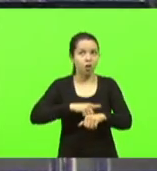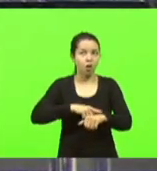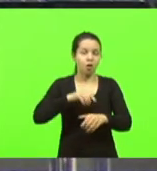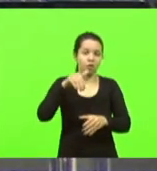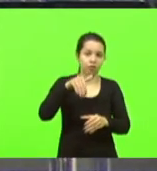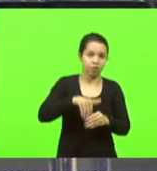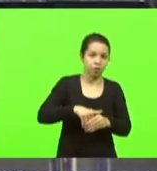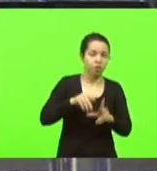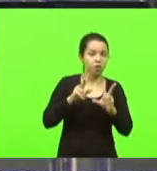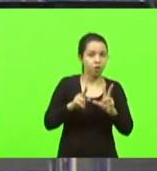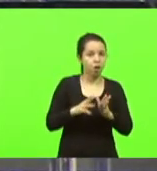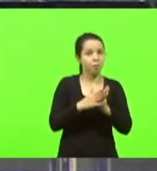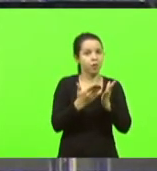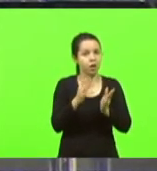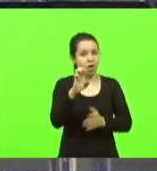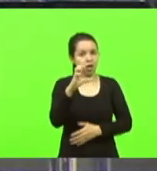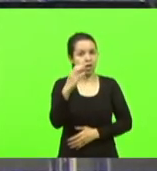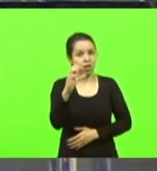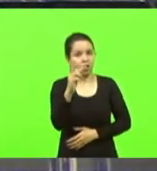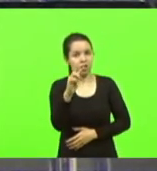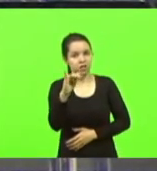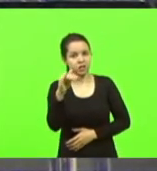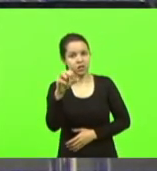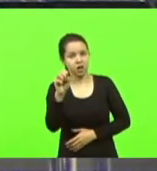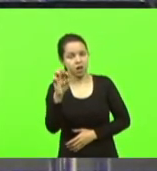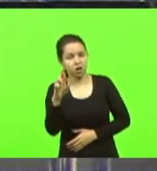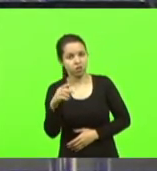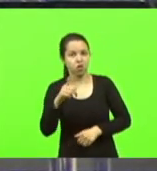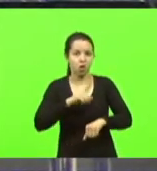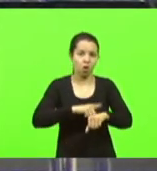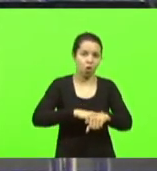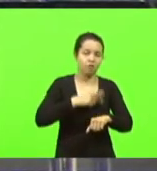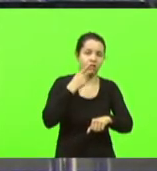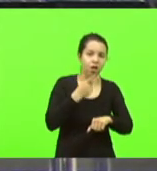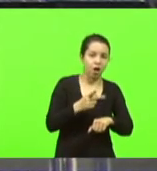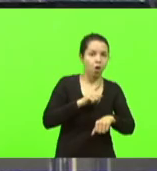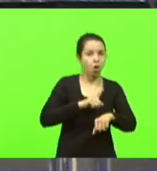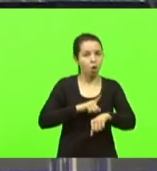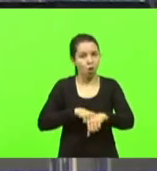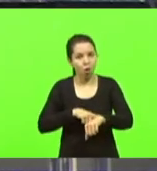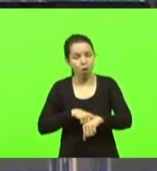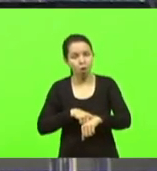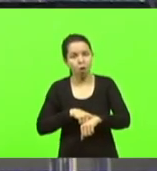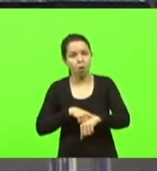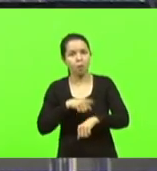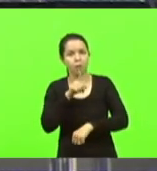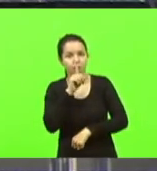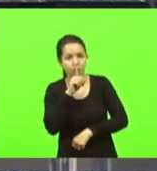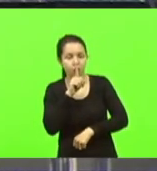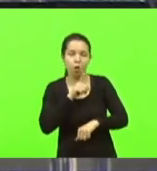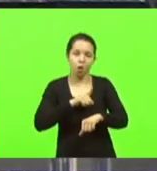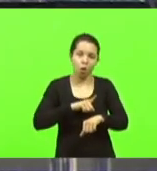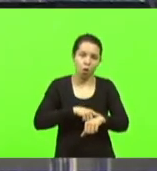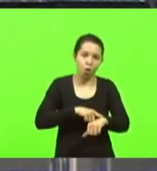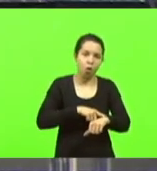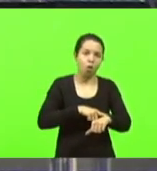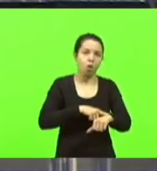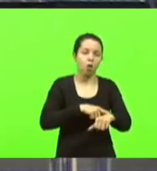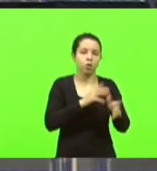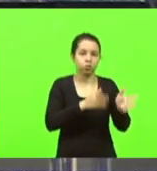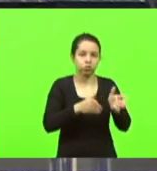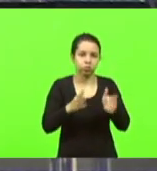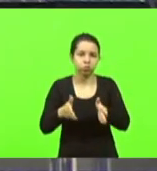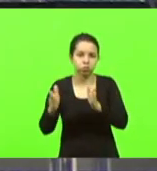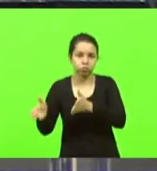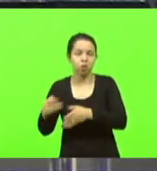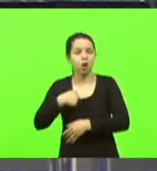Eclesiastes diz que tem hora para falar e hora para calar a hora para todas as coisas eu aprendi